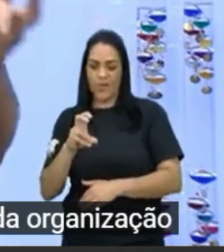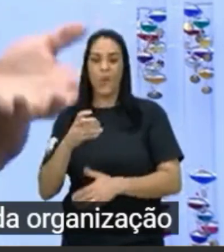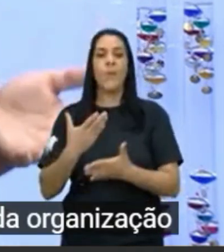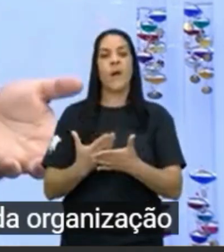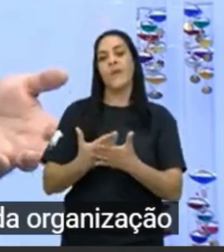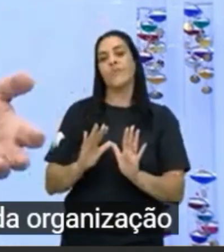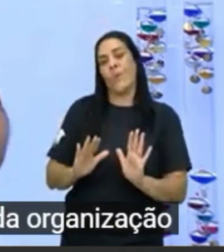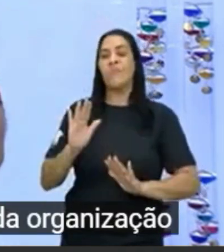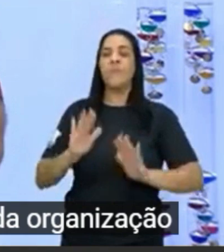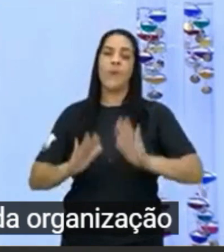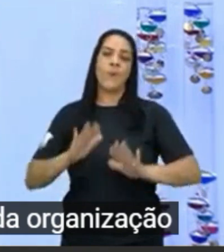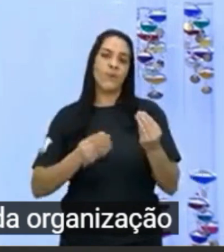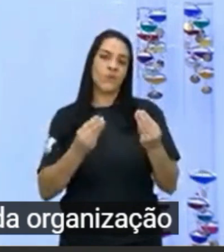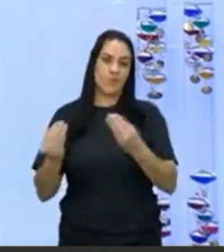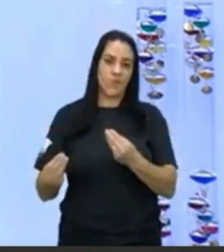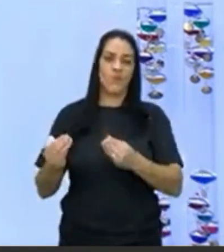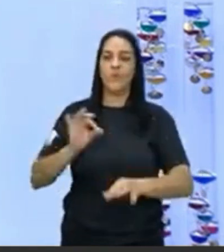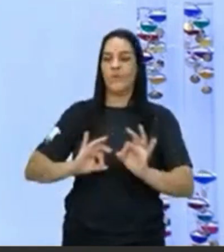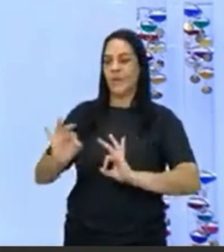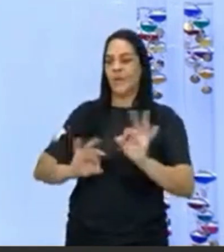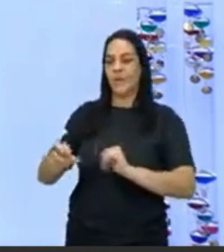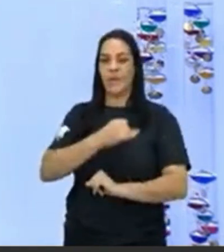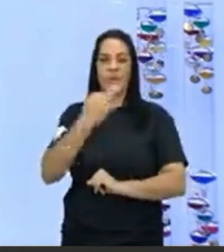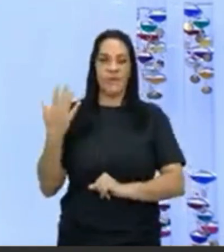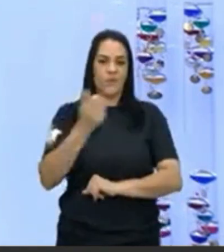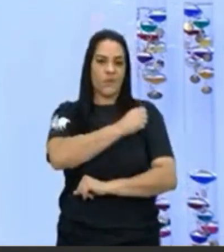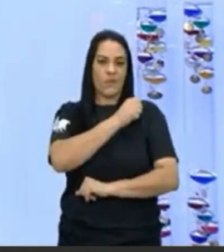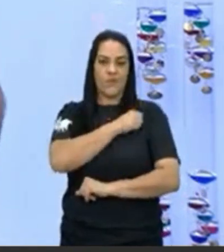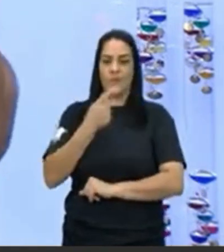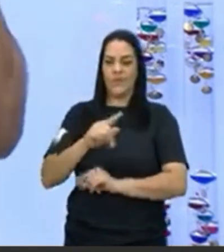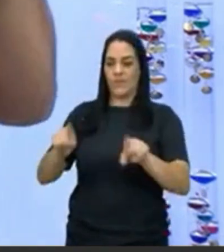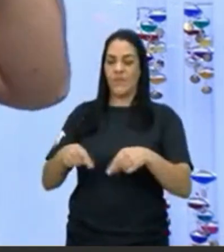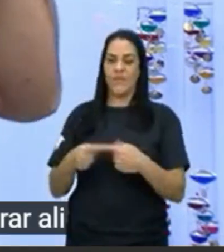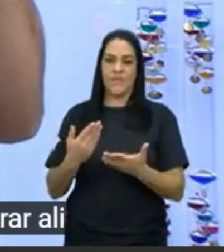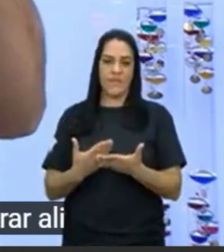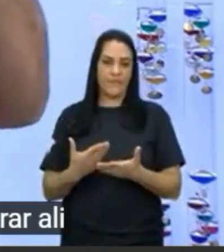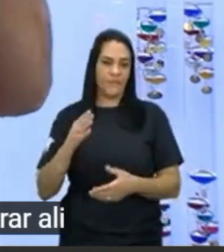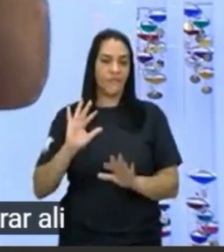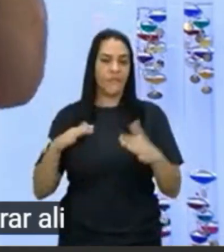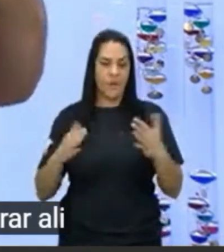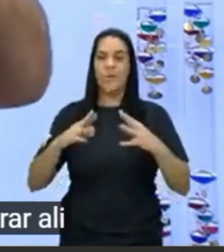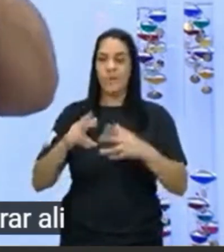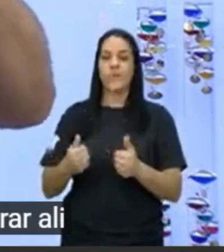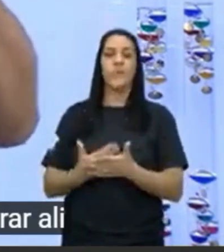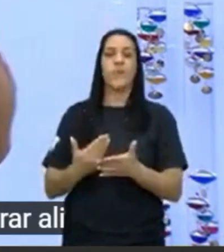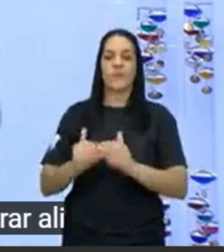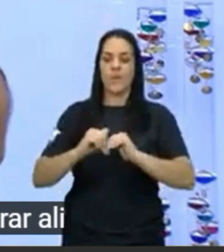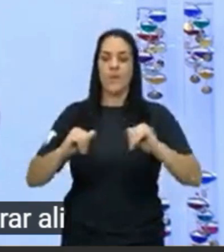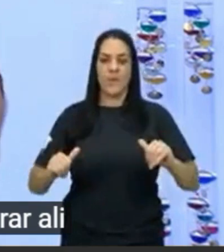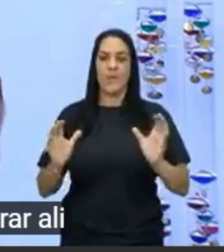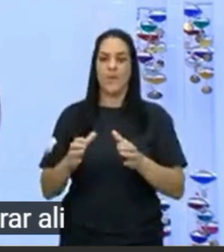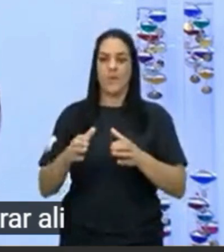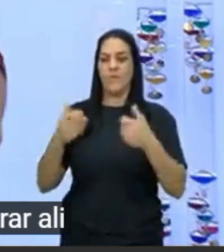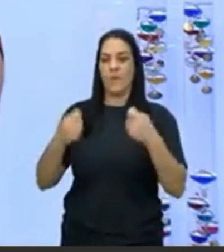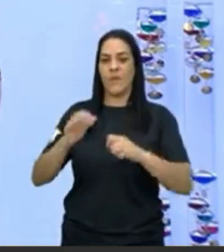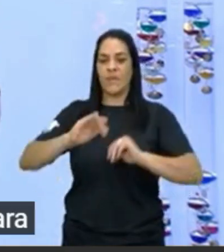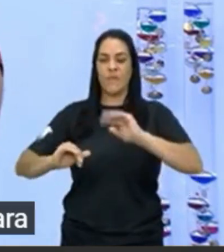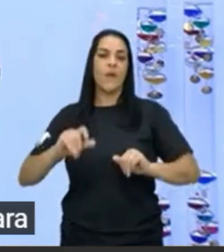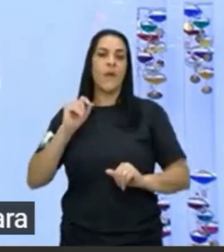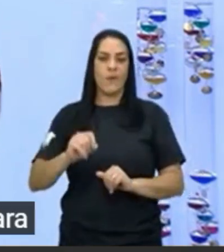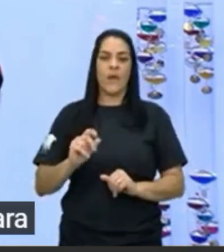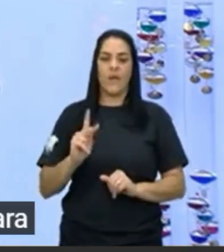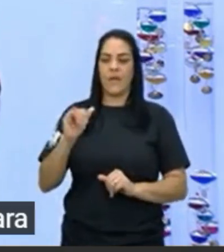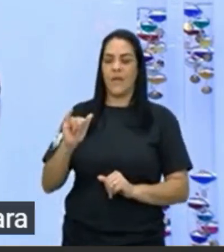de 4, 5 alunos, é claro que depende muito da organização e da quantidade de alunos na sua sala, Os alunos separados em grupos, você vai ter que separar ali, por